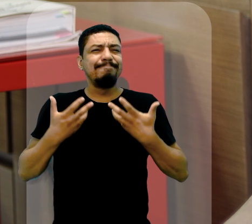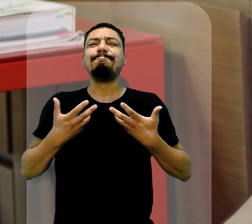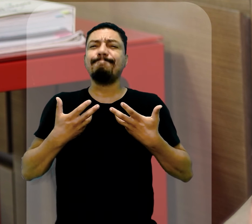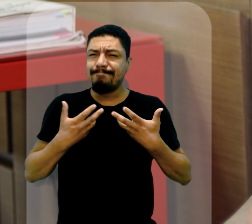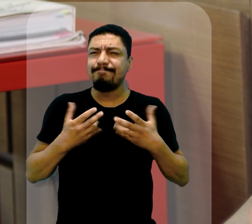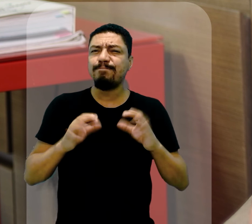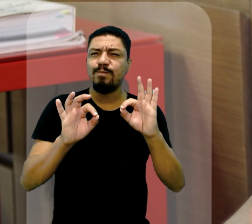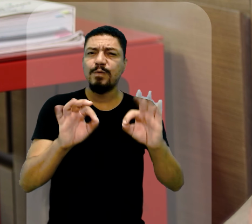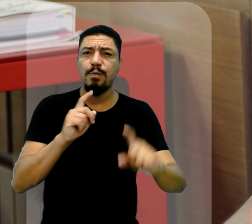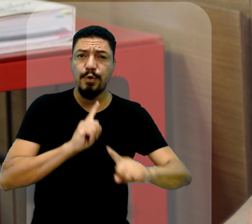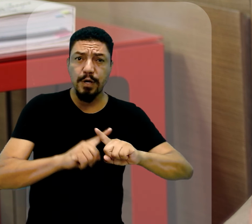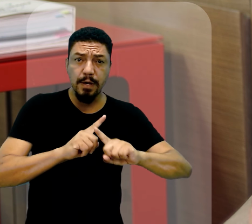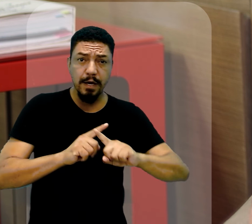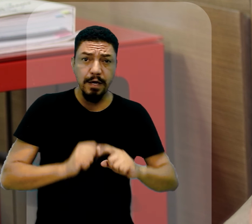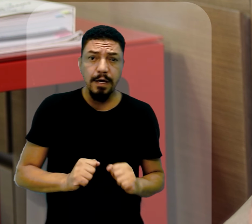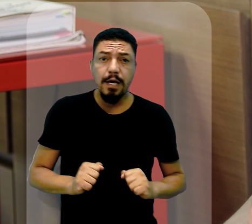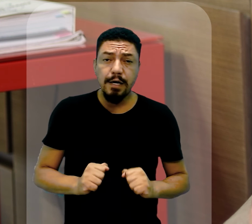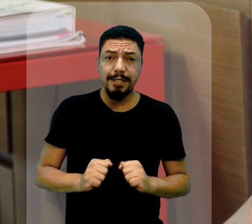porque...